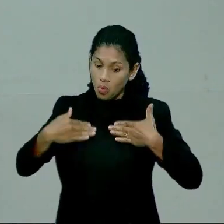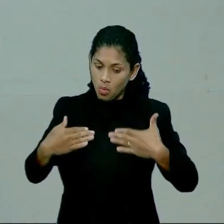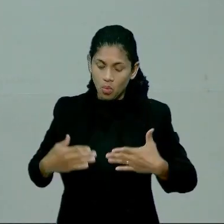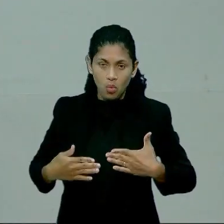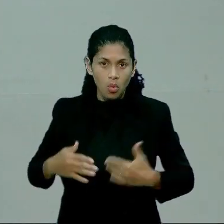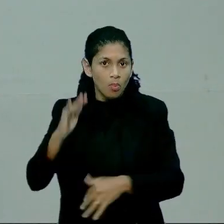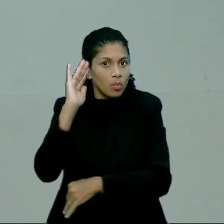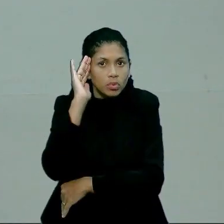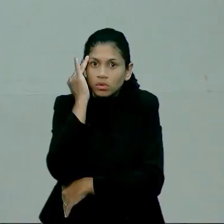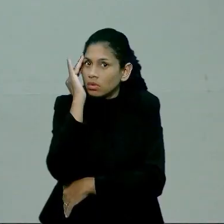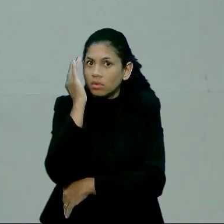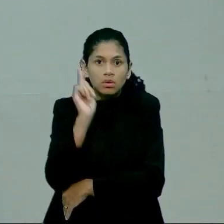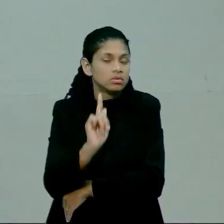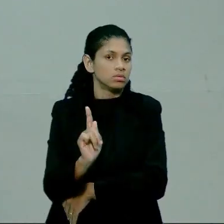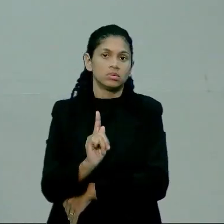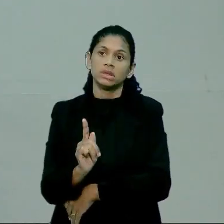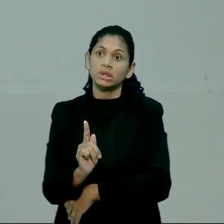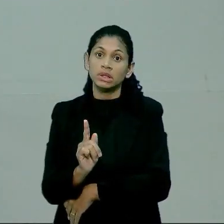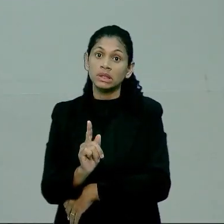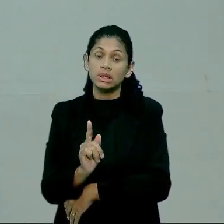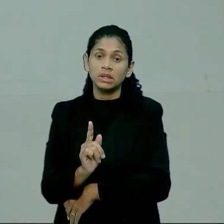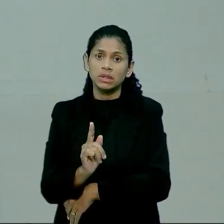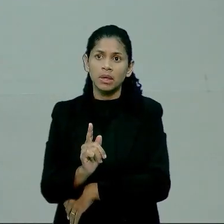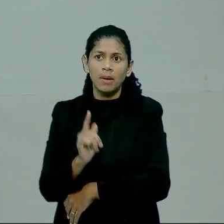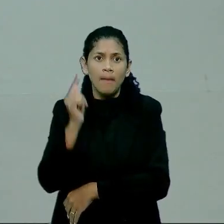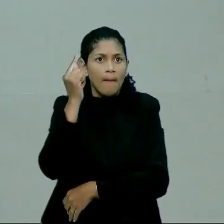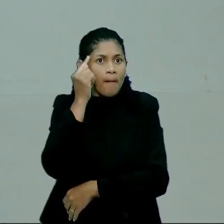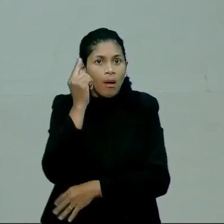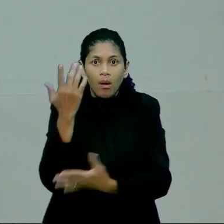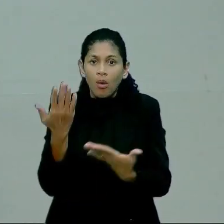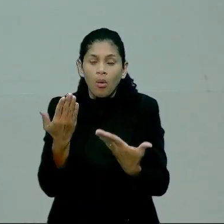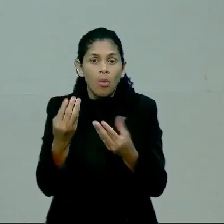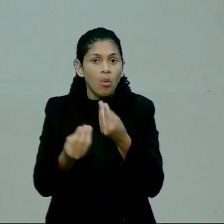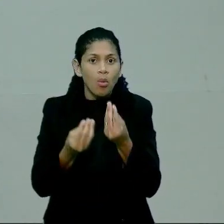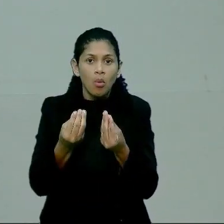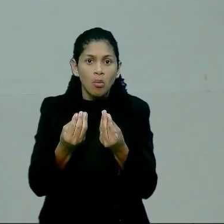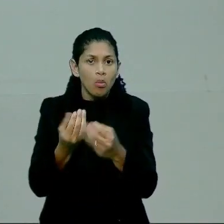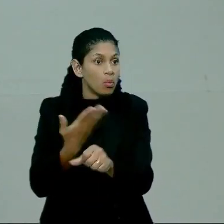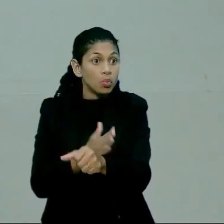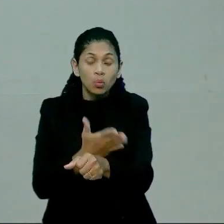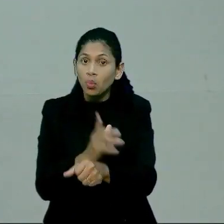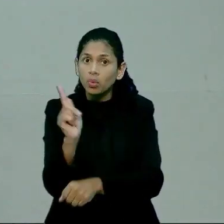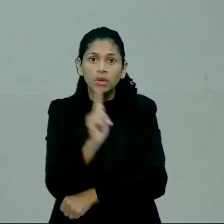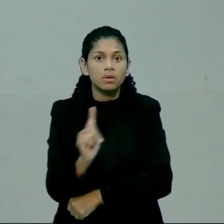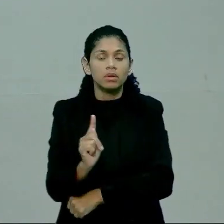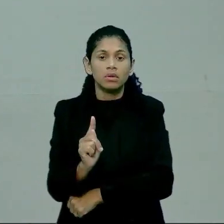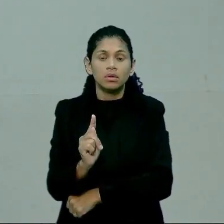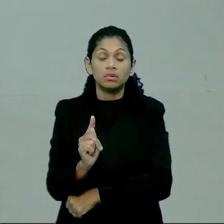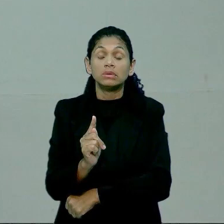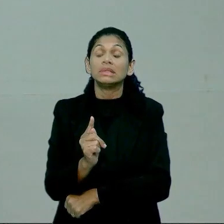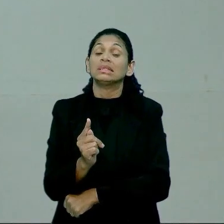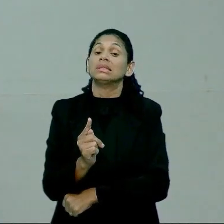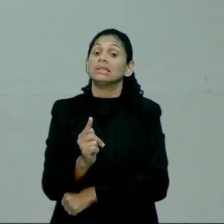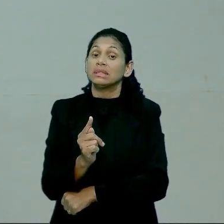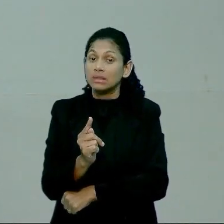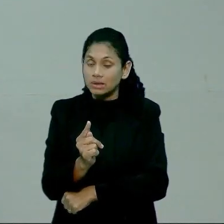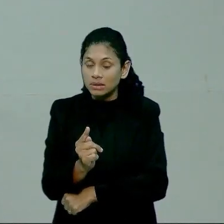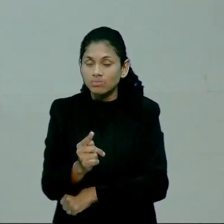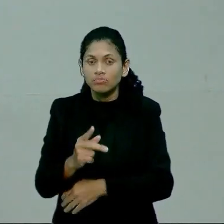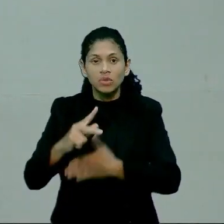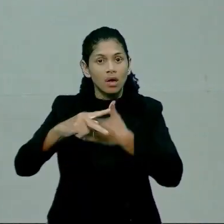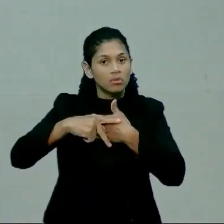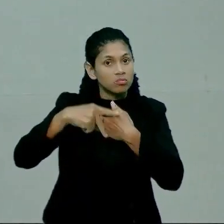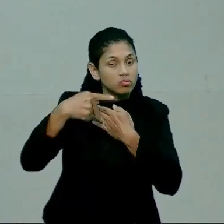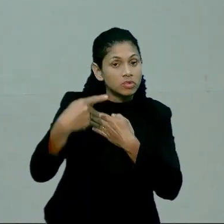porque vai que dá a louca nele, ele volta a querer treinar que nem ele treinava anteriormente. E aí a consequência é, normalmente, atletas de